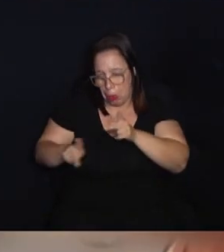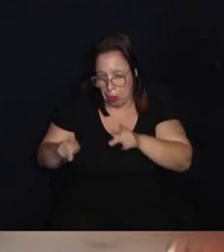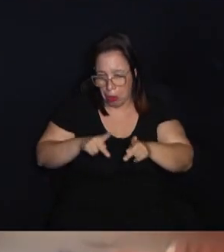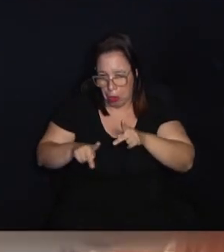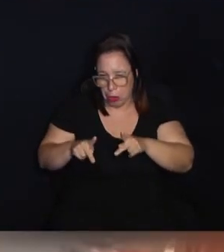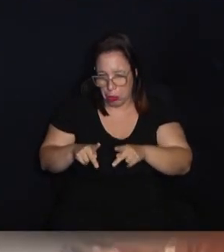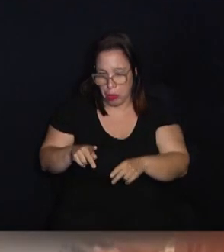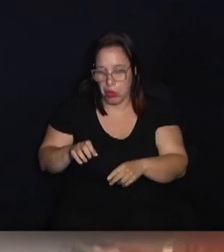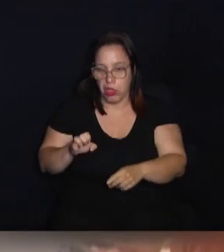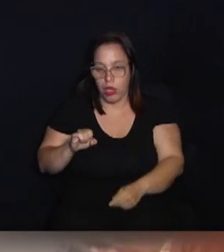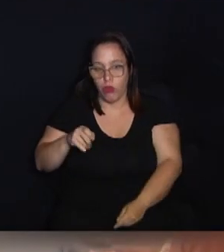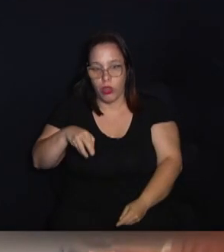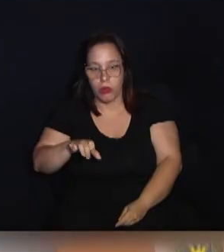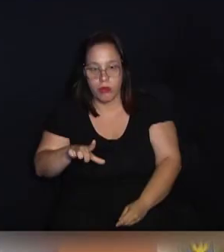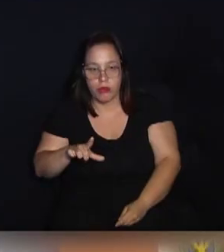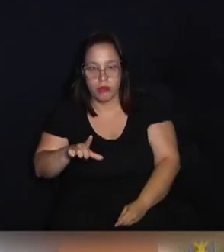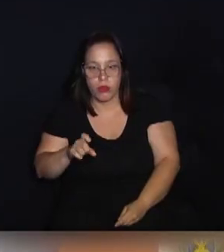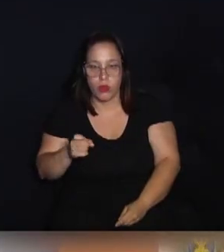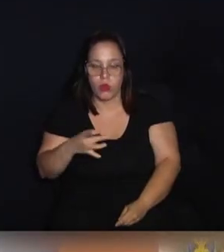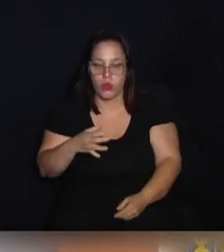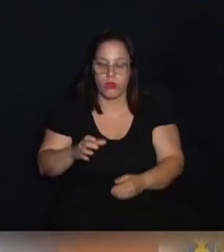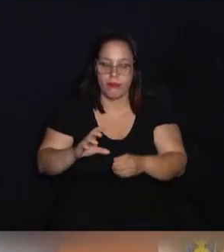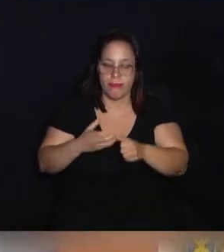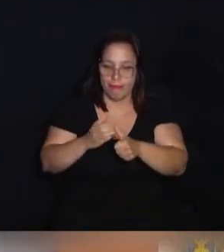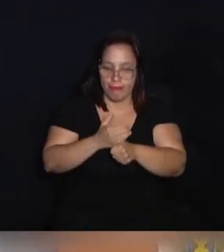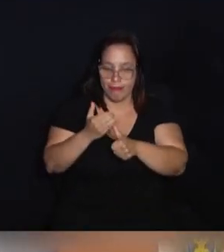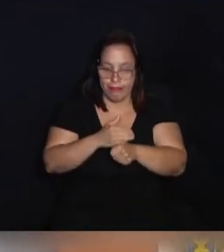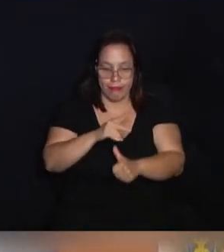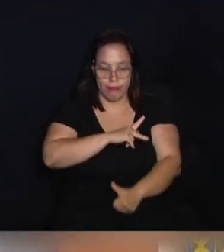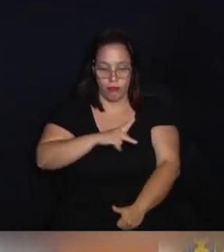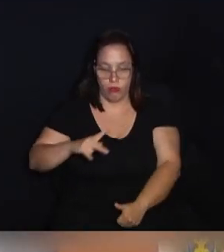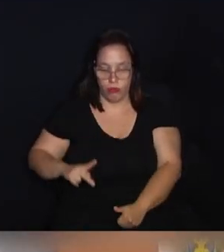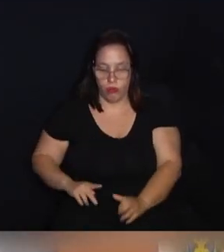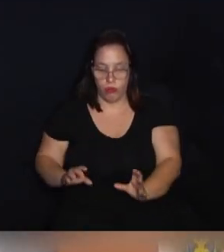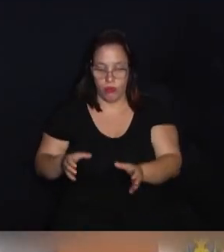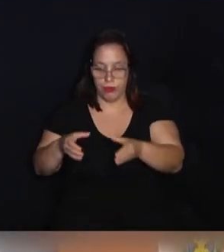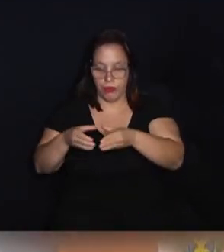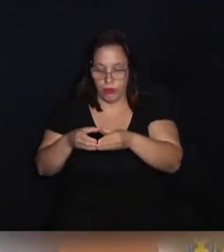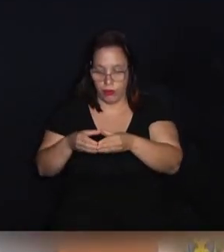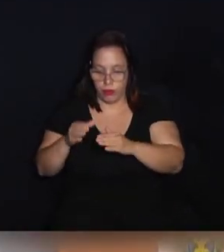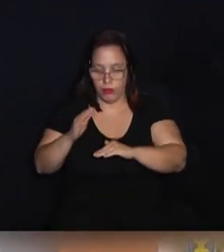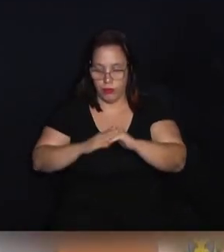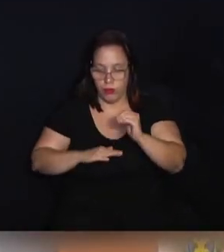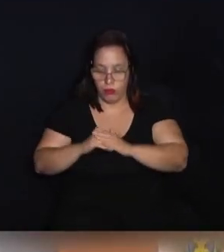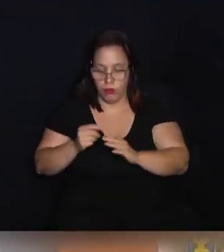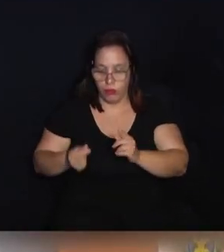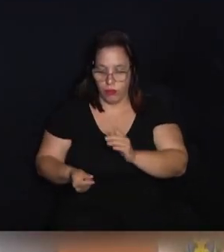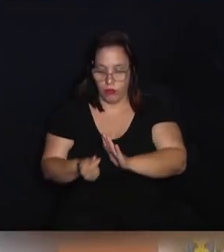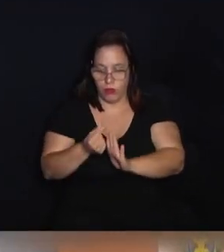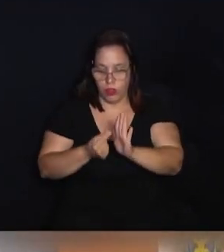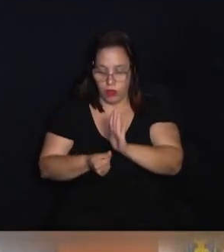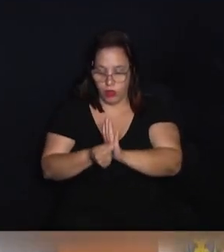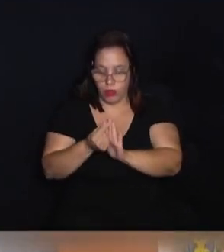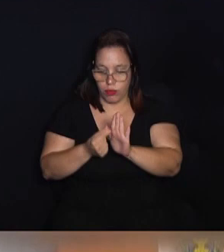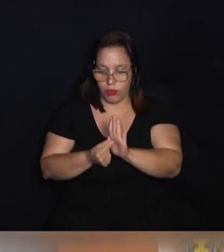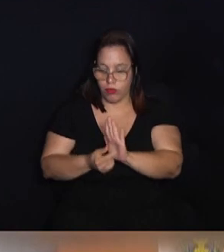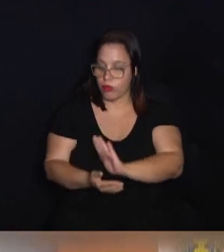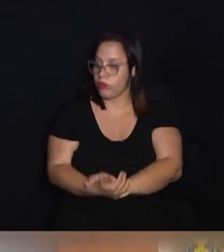na Câmara Municipal de Campinas, foi o presidente da Comissão Permanente de Finanças e